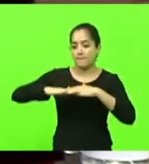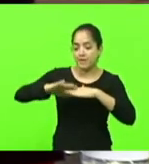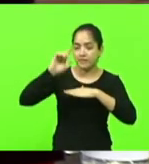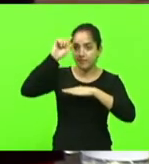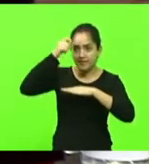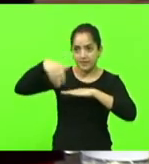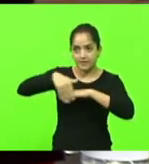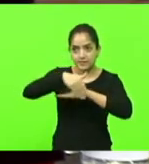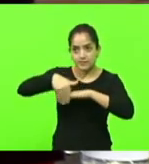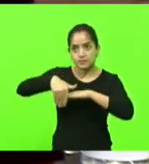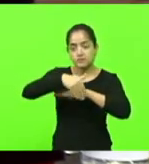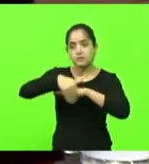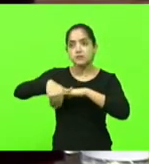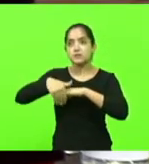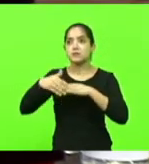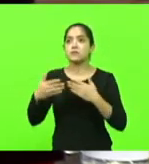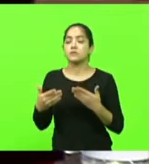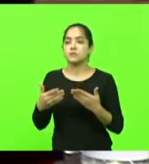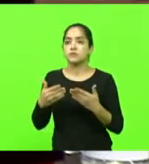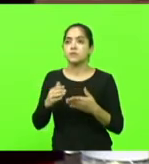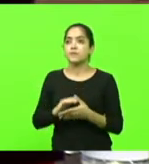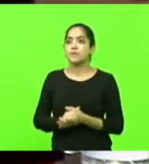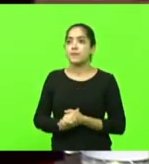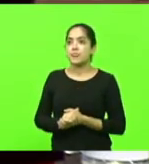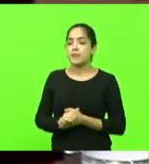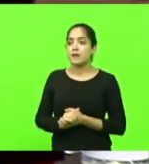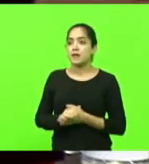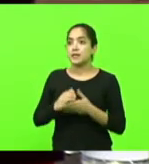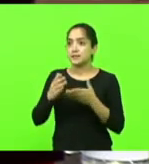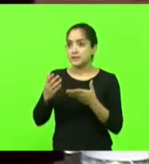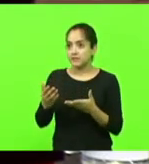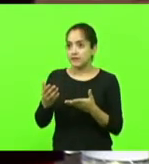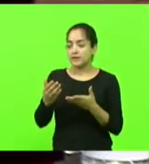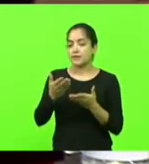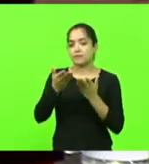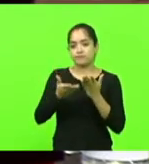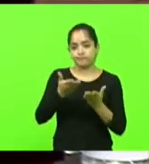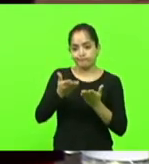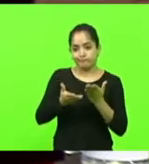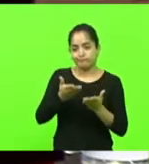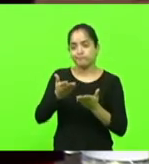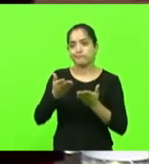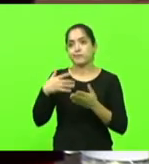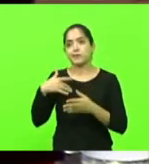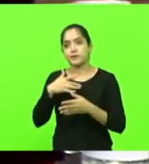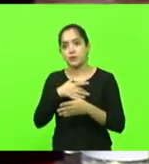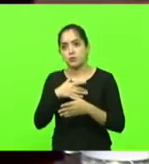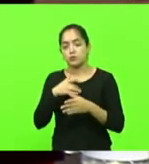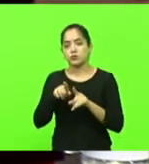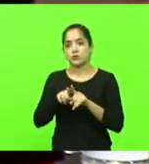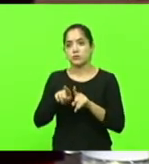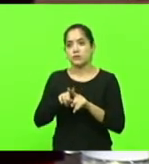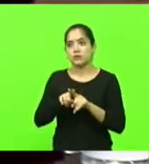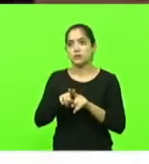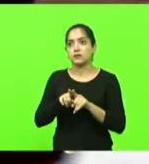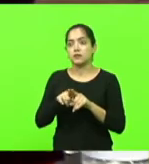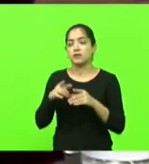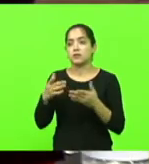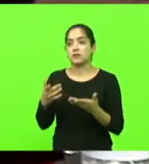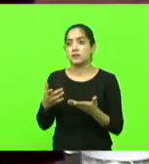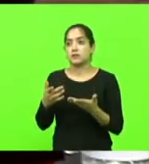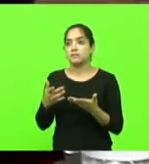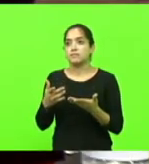rodovia, que vai fazer a iluminação pública, que vai dar a assistência, que vai fazer a saúde. E nem sempre há